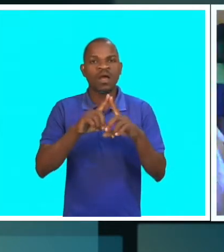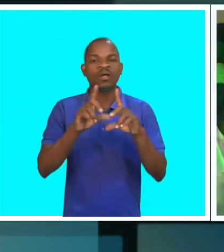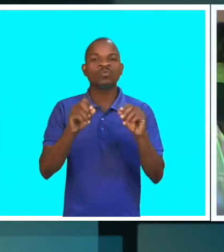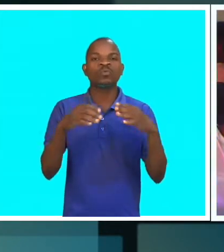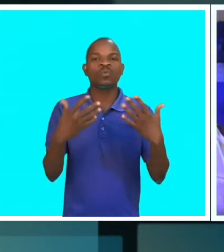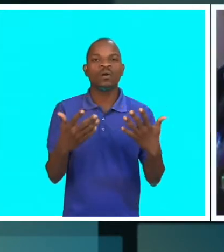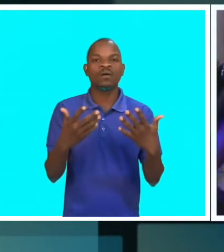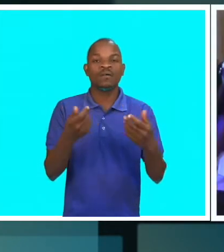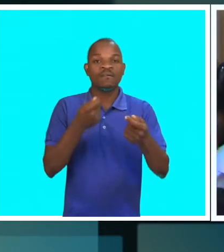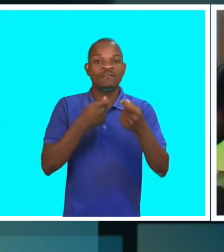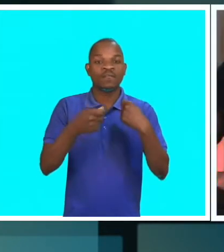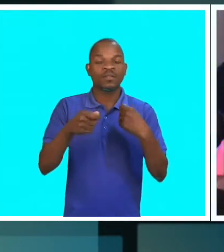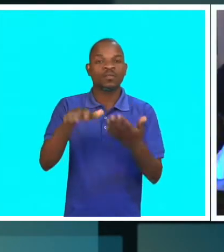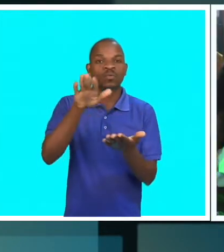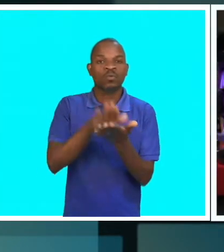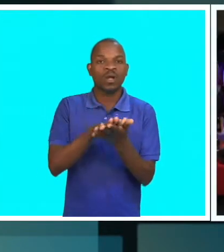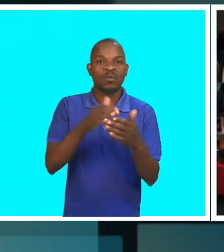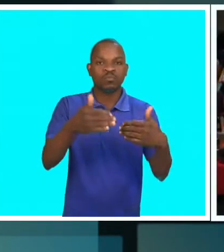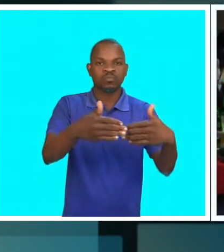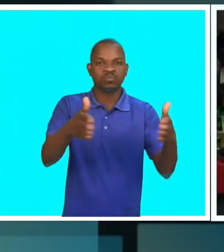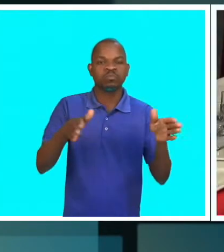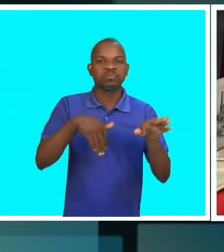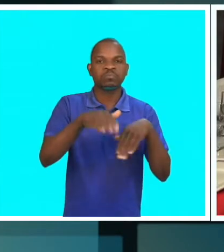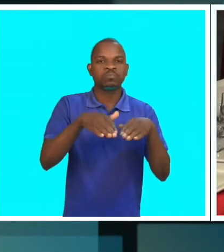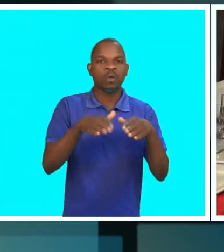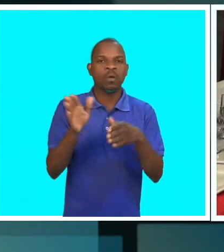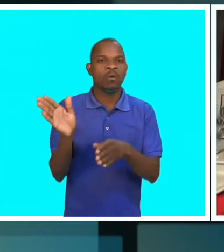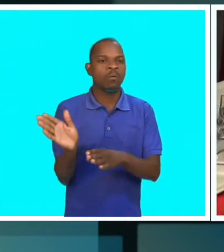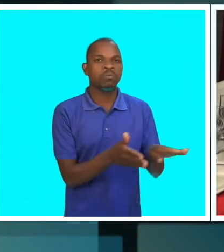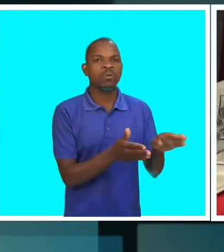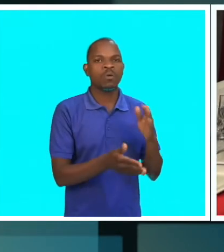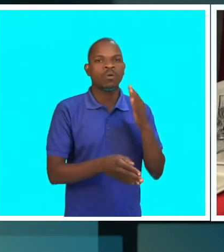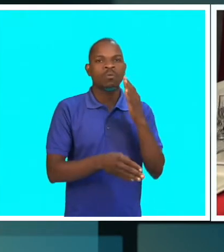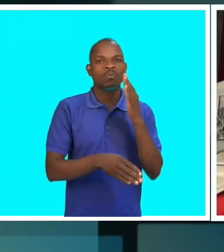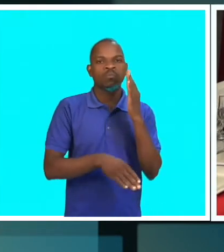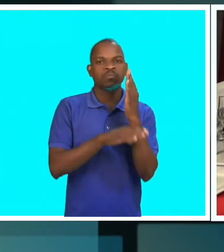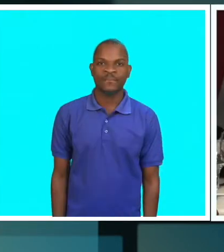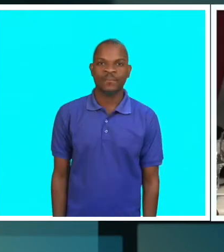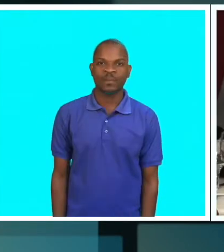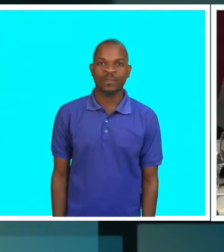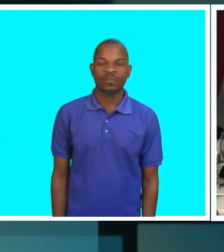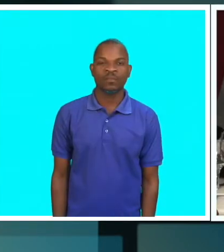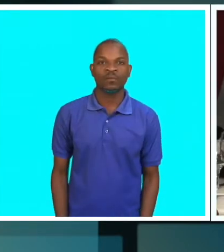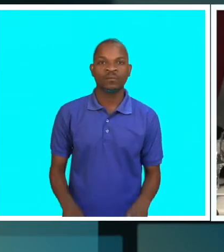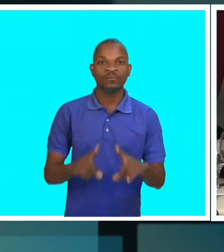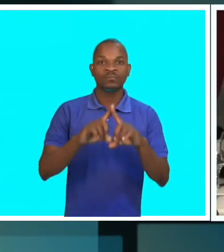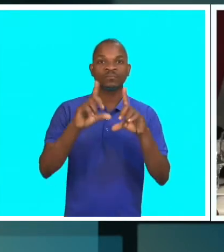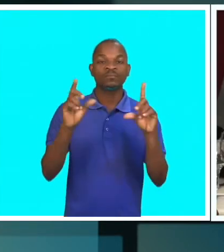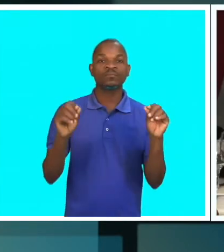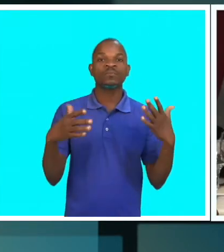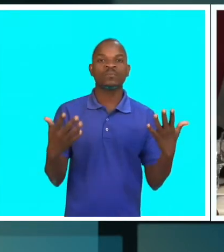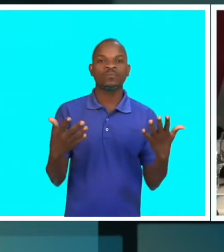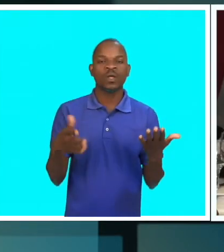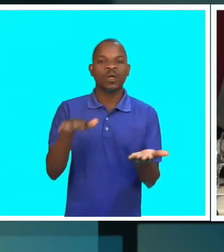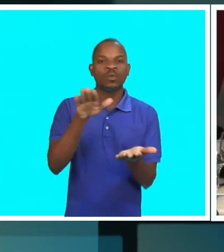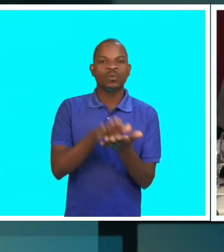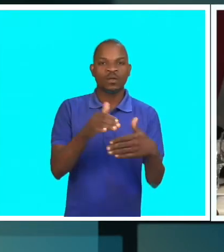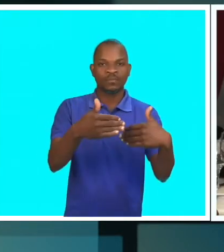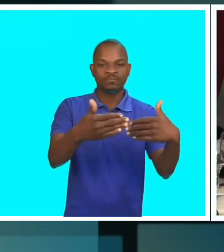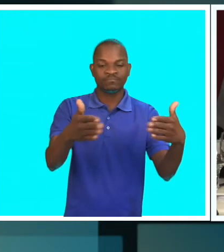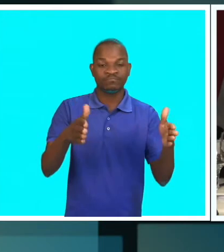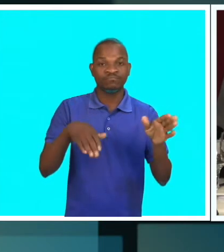venda do campo municipal para se erguer um estabelecimento comercial. A questão daquele campo é uma